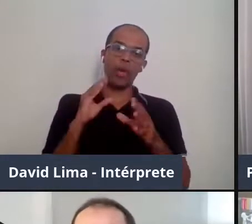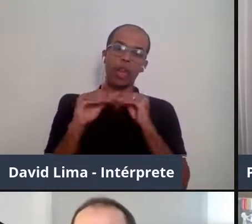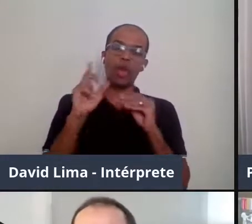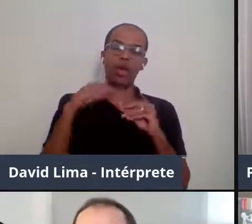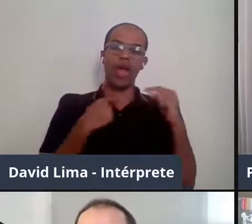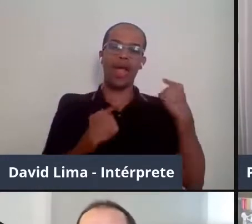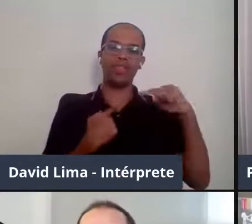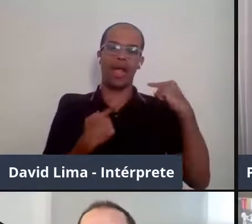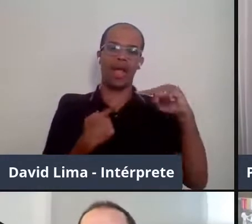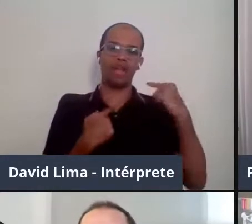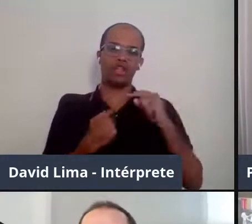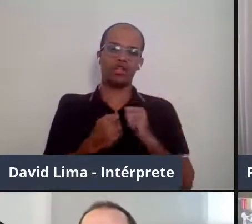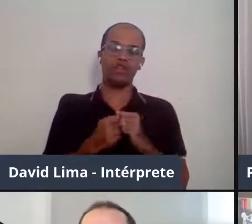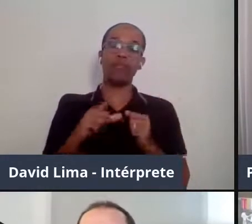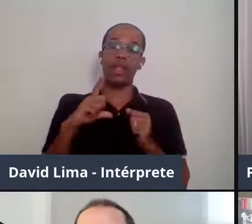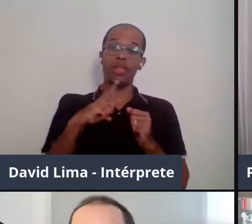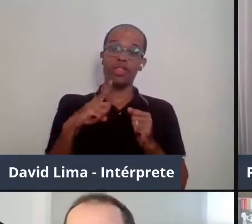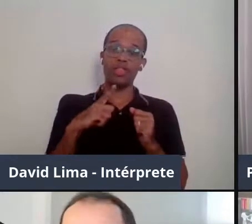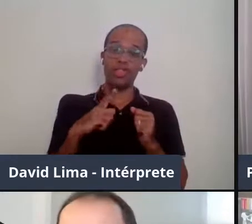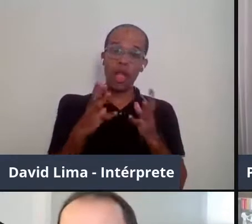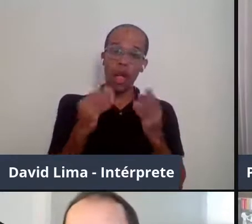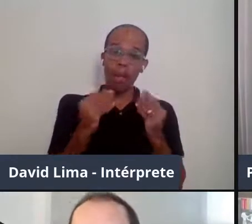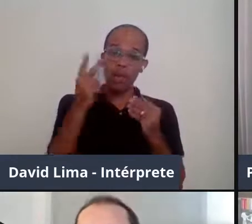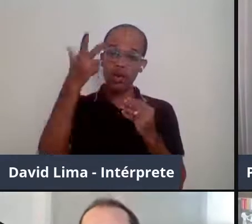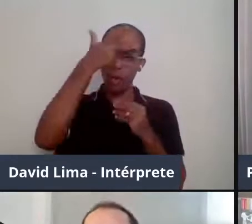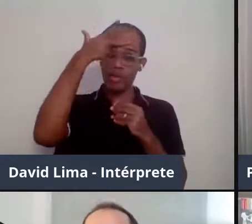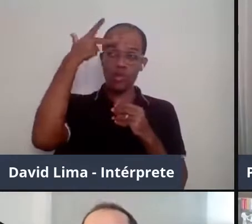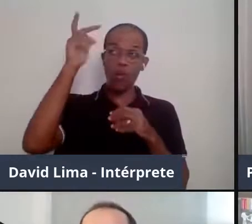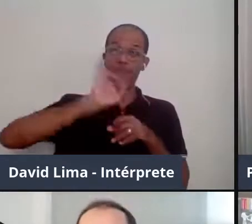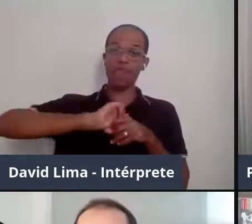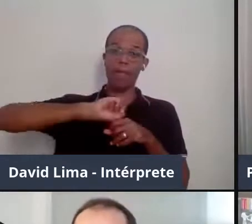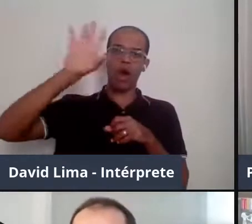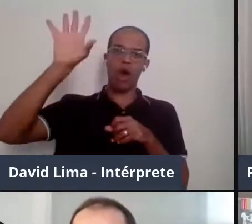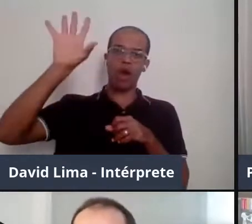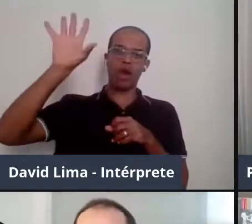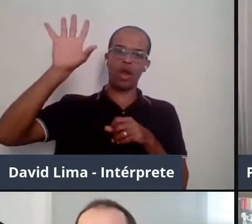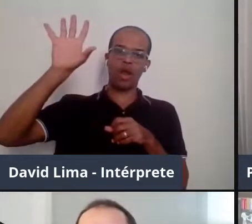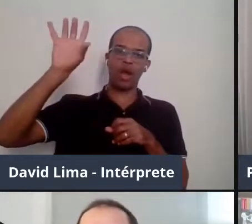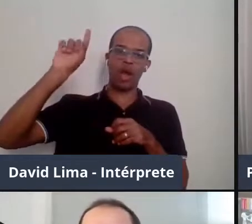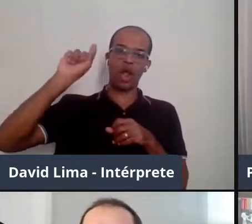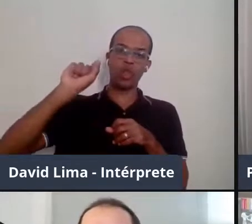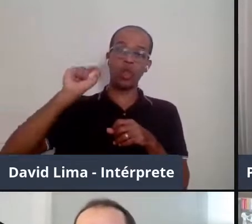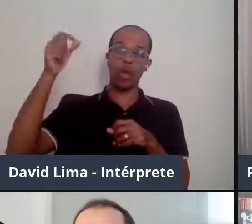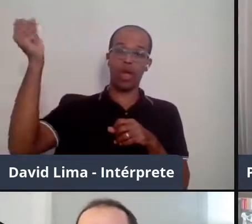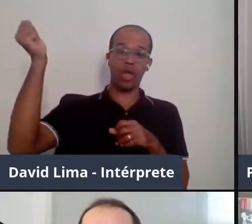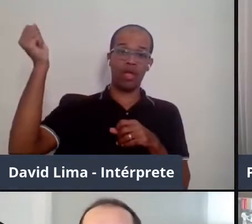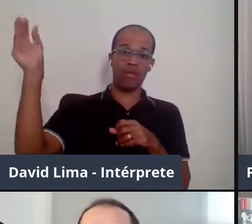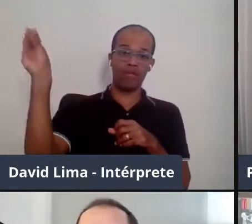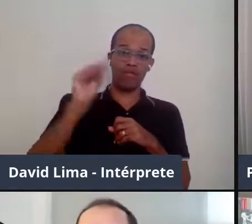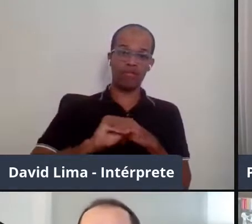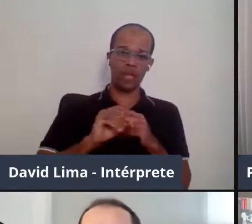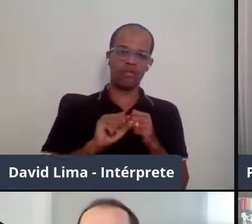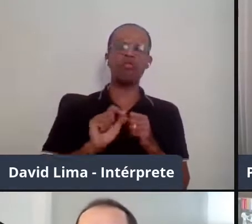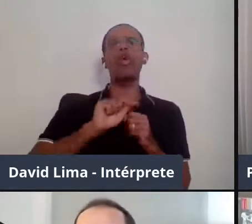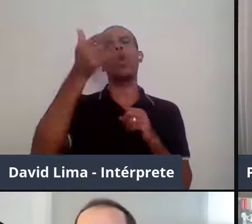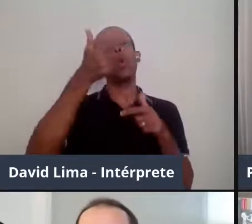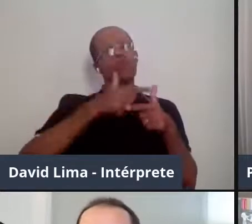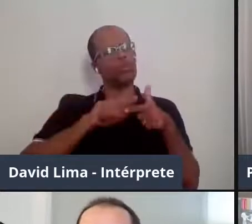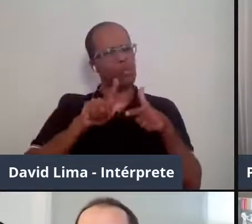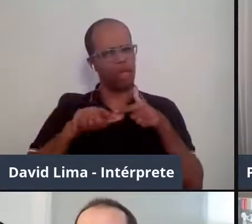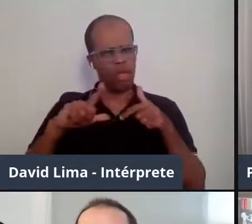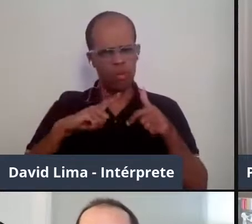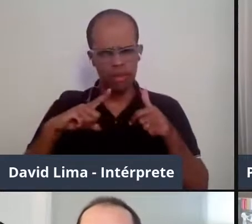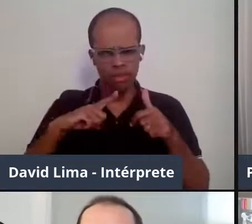negativo. Ou seja, tem muito mais gente que vai embora do que gente que entra. Temos também outros problemas, como, por exemplo,